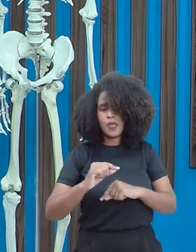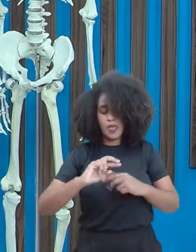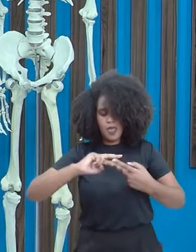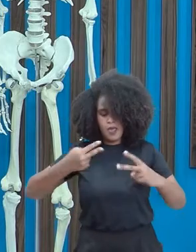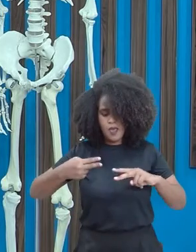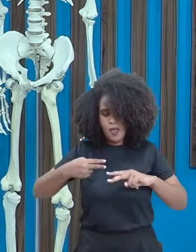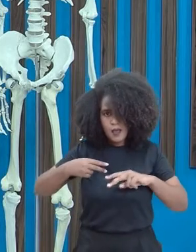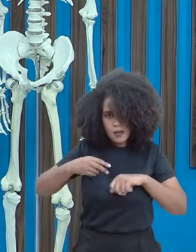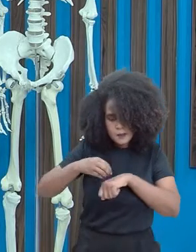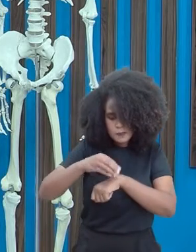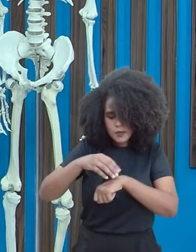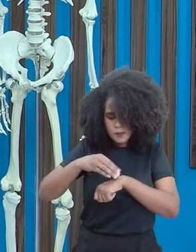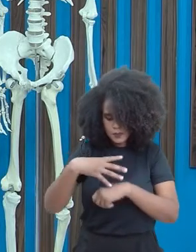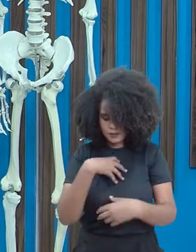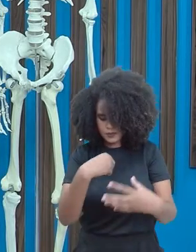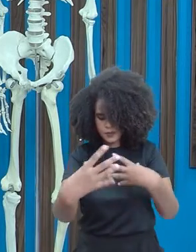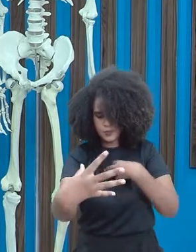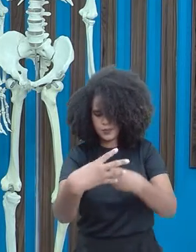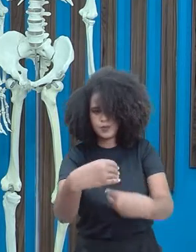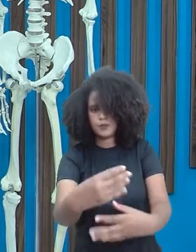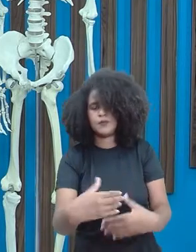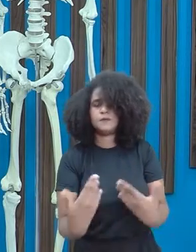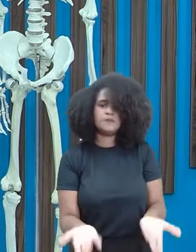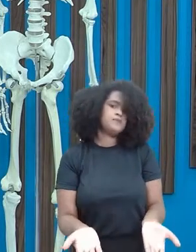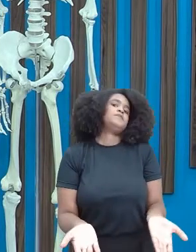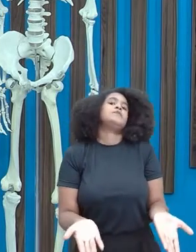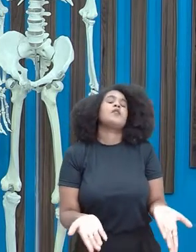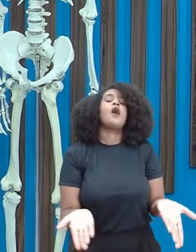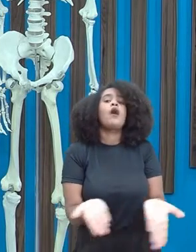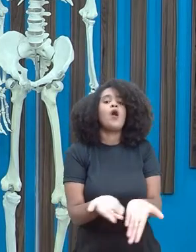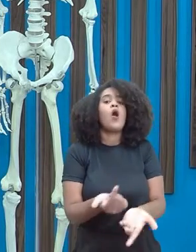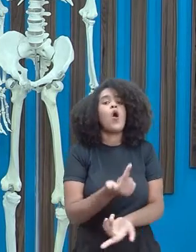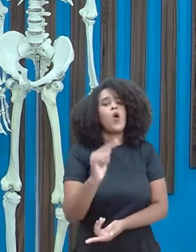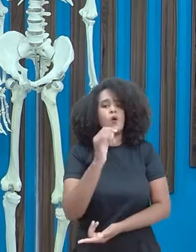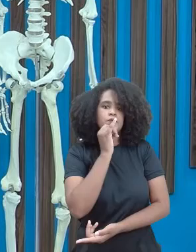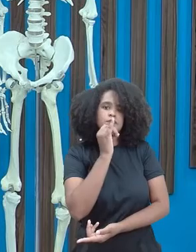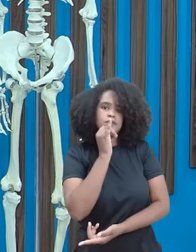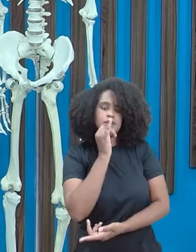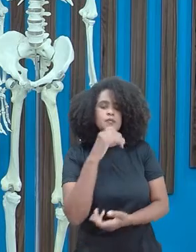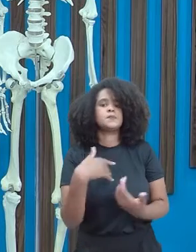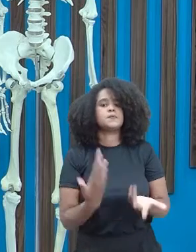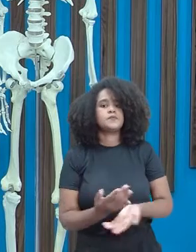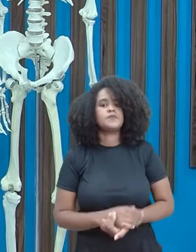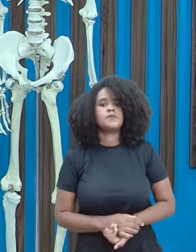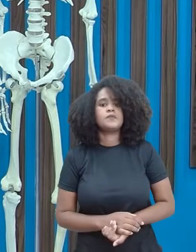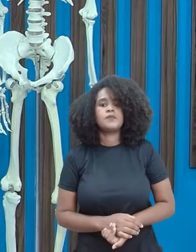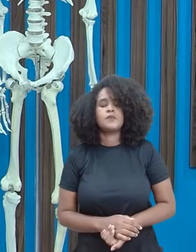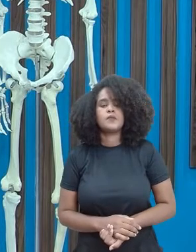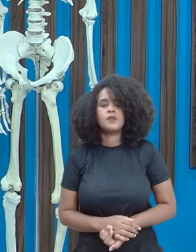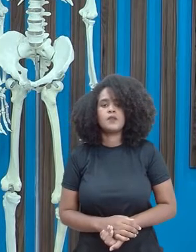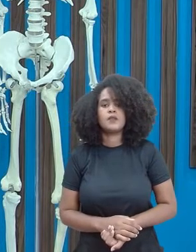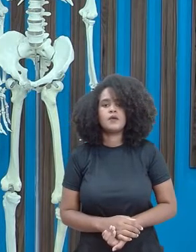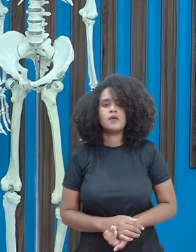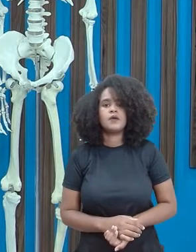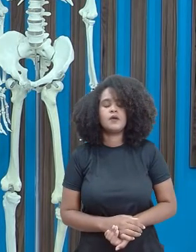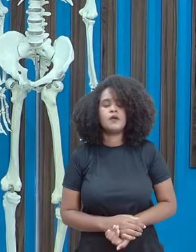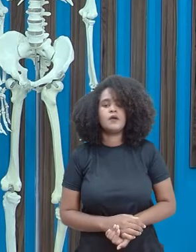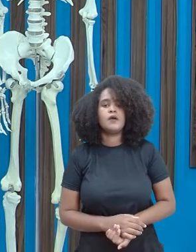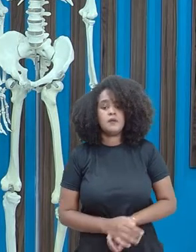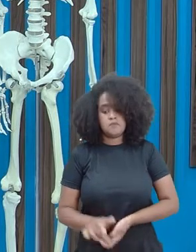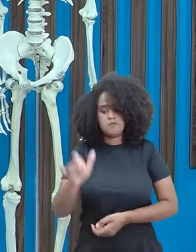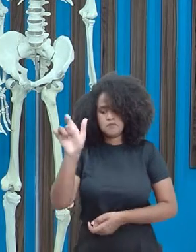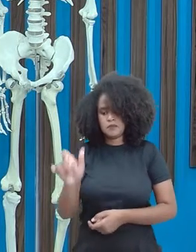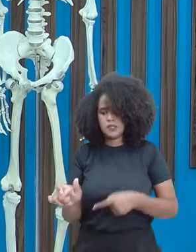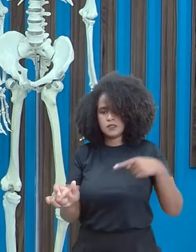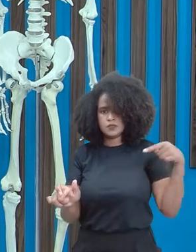dos caracteres adquiridos. Posso trazer até outro exemplo, que Lamarck defendeu. Imagine um indivíduo, uma